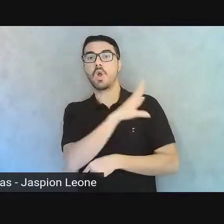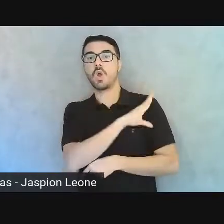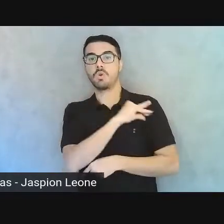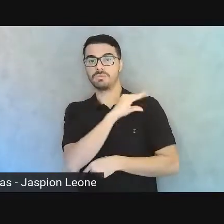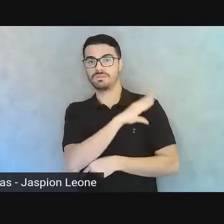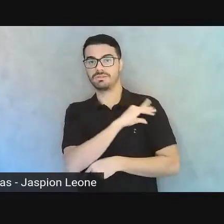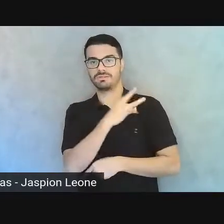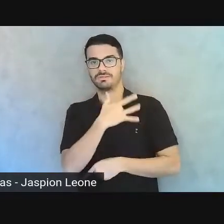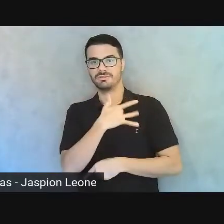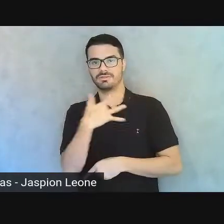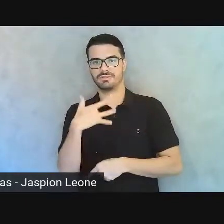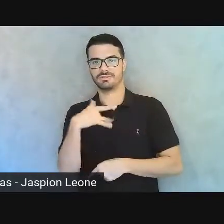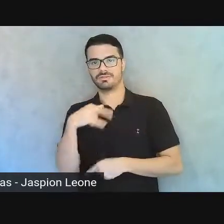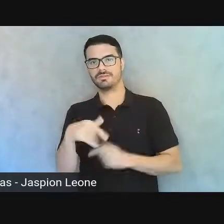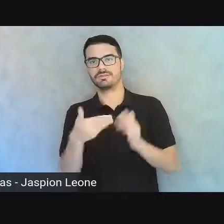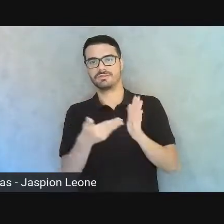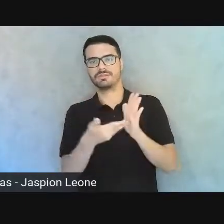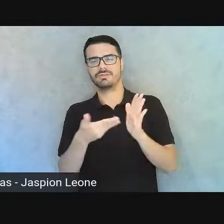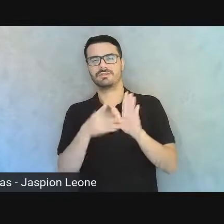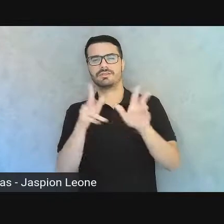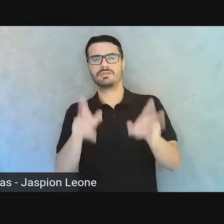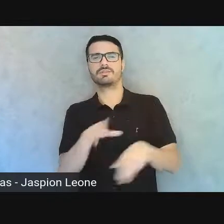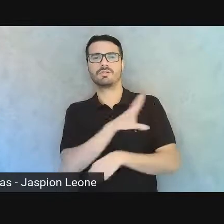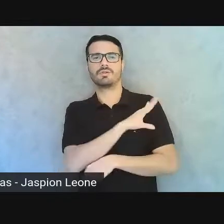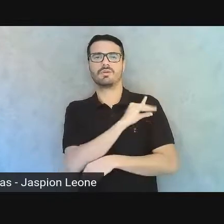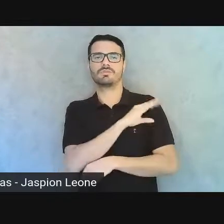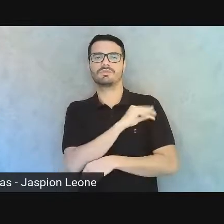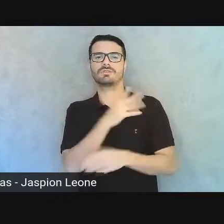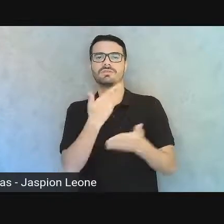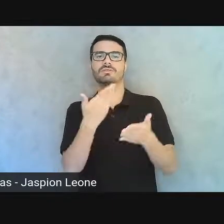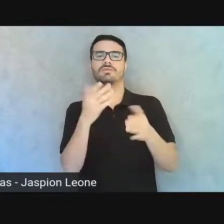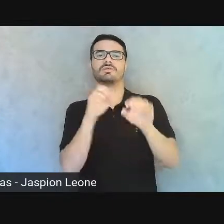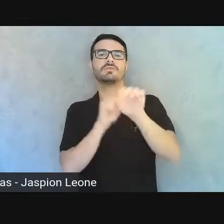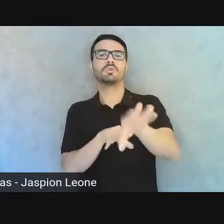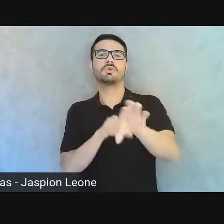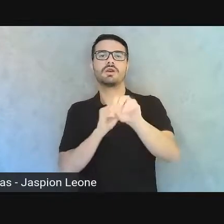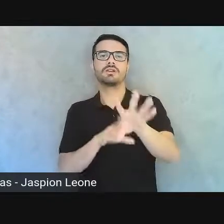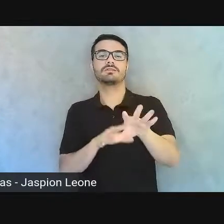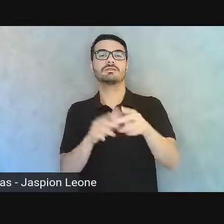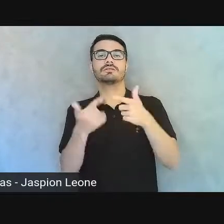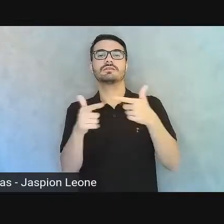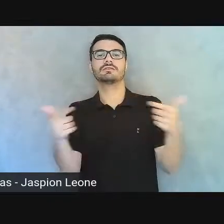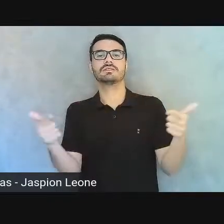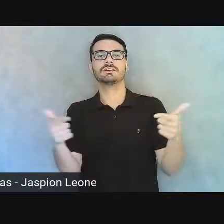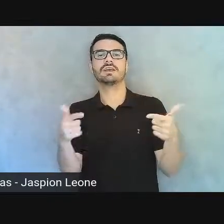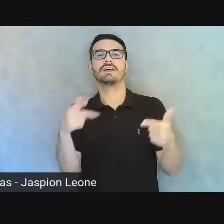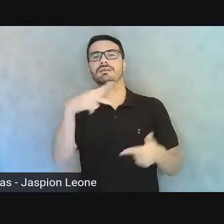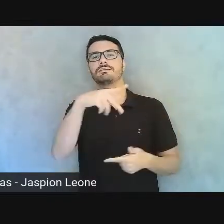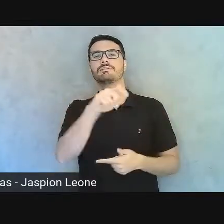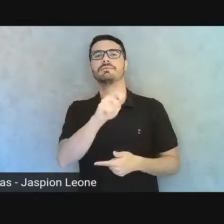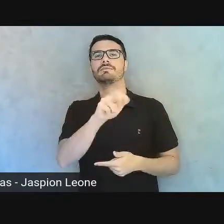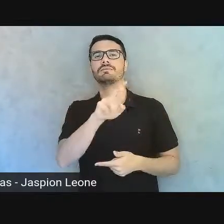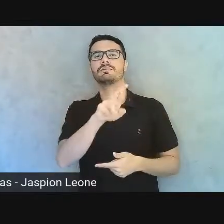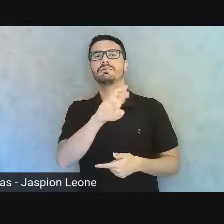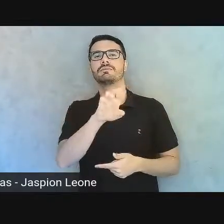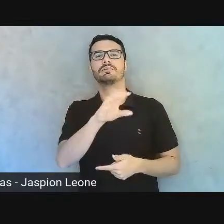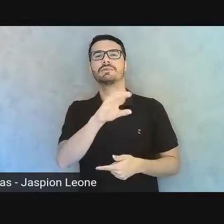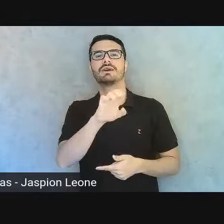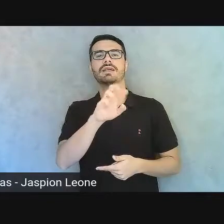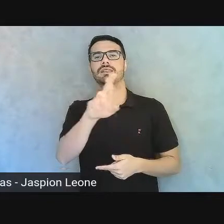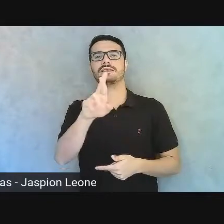assim como a da Educação e todas as outras, não emite, por exemplo, um parecer a cada